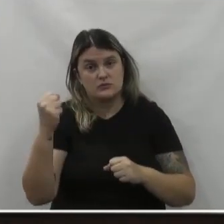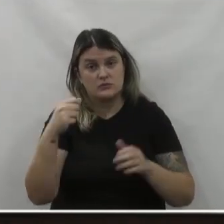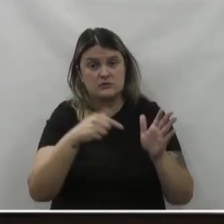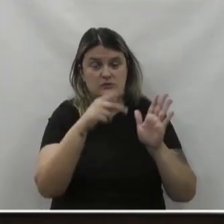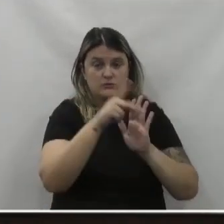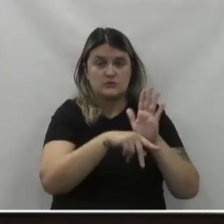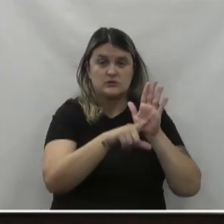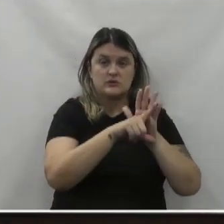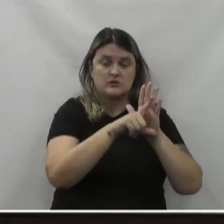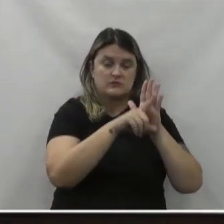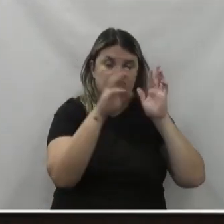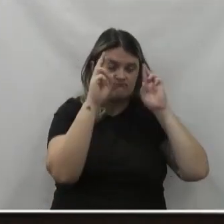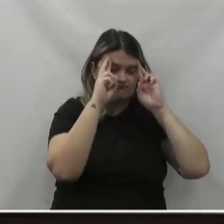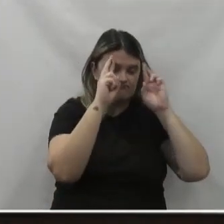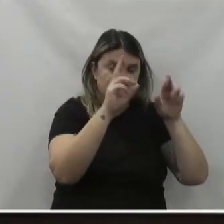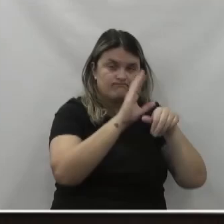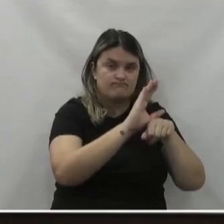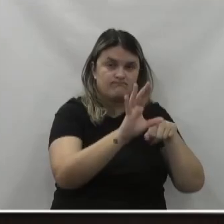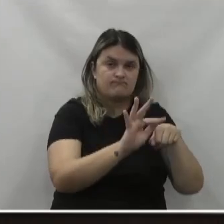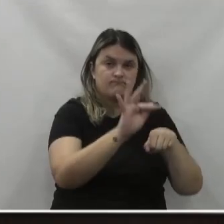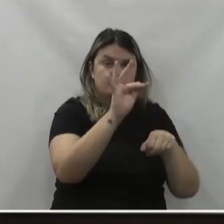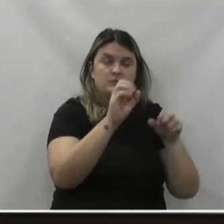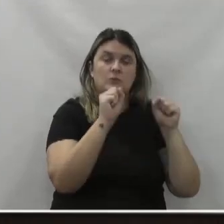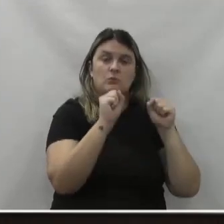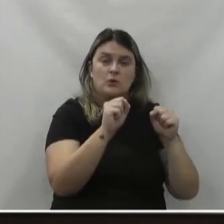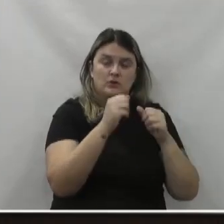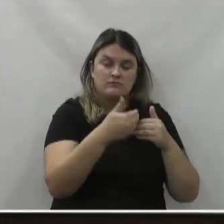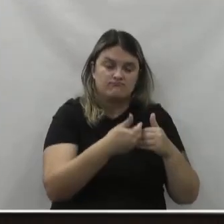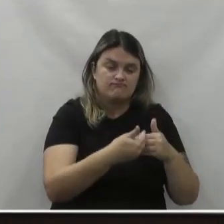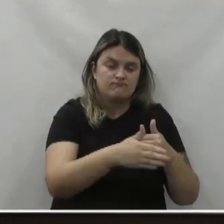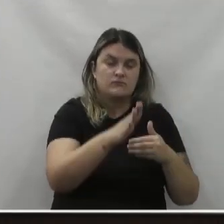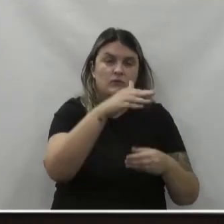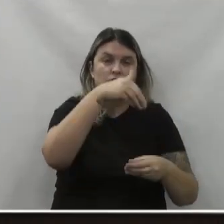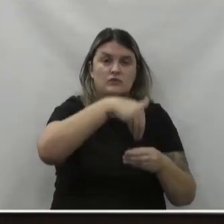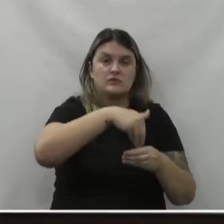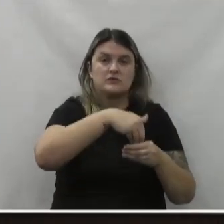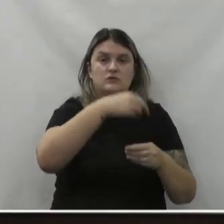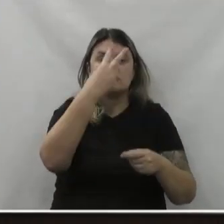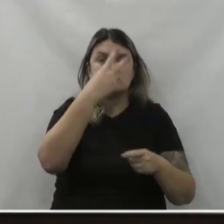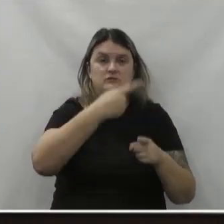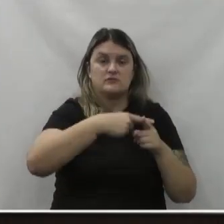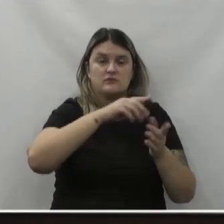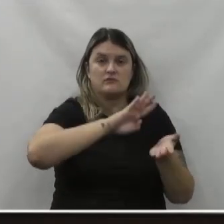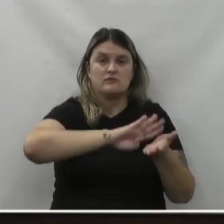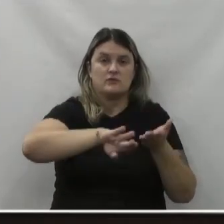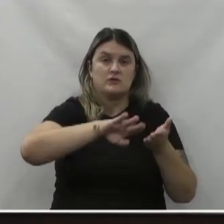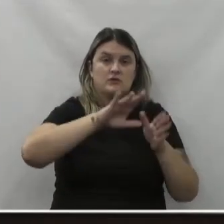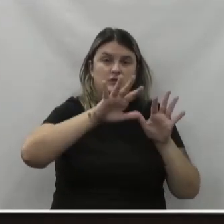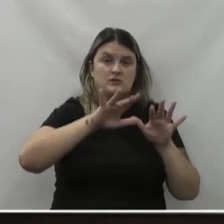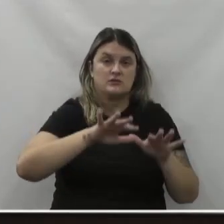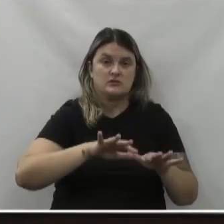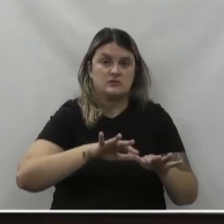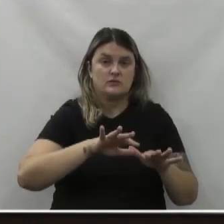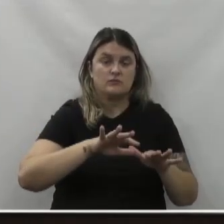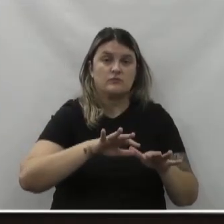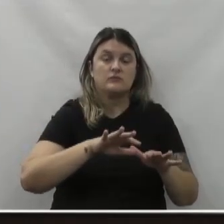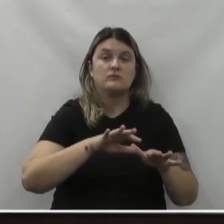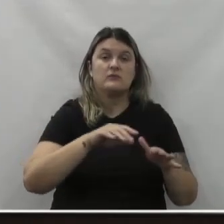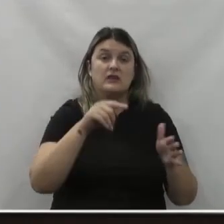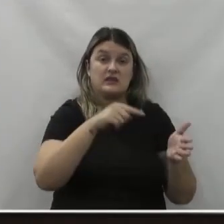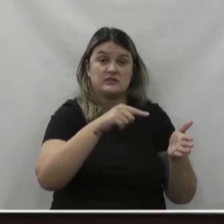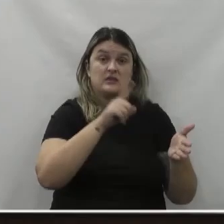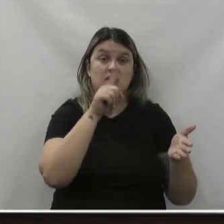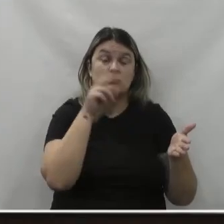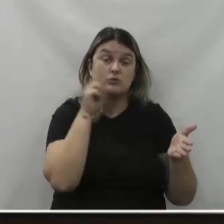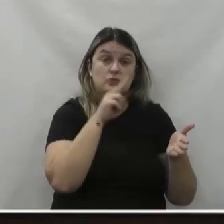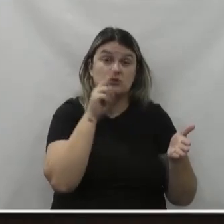e constitucional, devendo o mesmo seguir para a votação em turno único com dispensa da redação, visto que se encontra em regime de